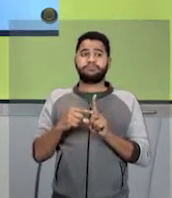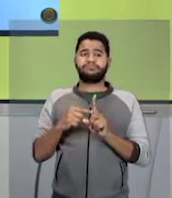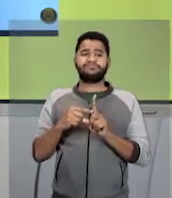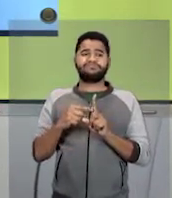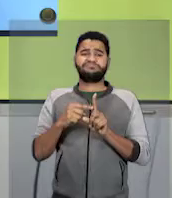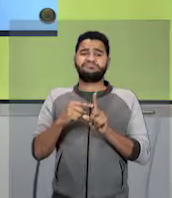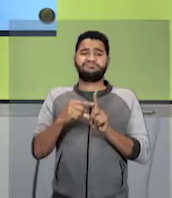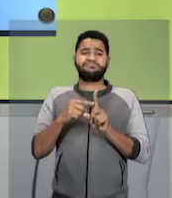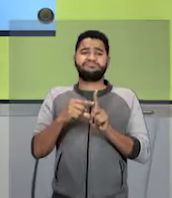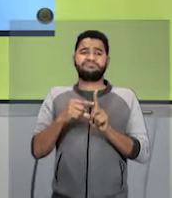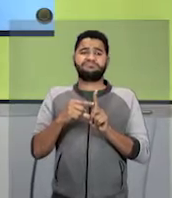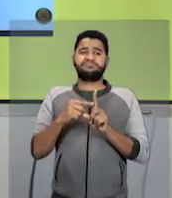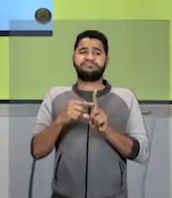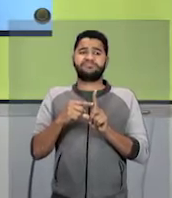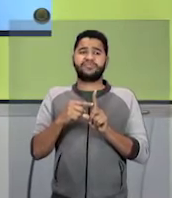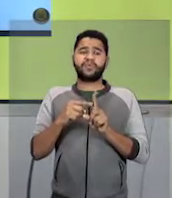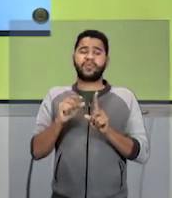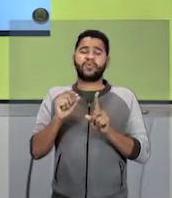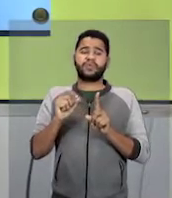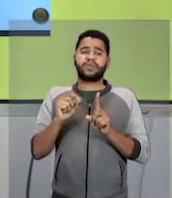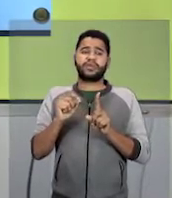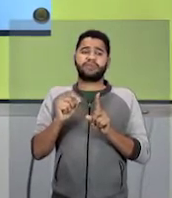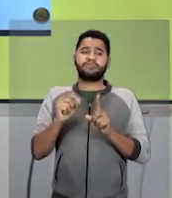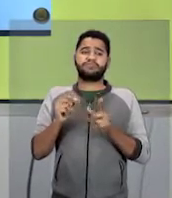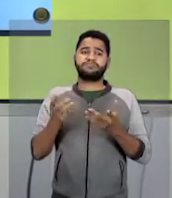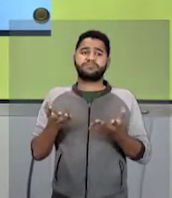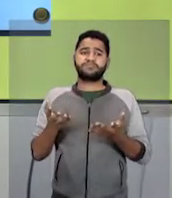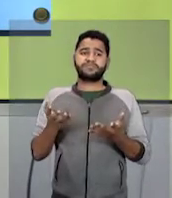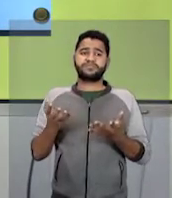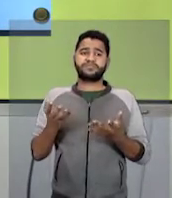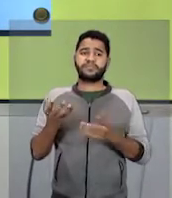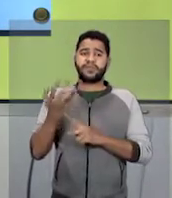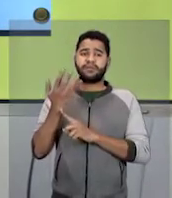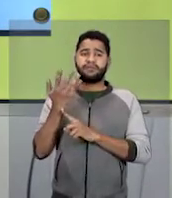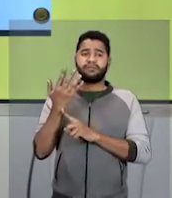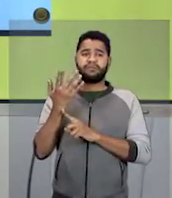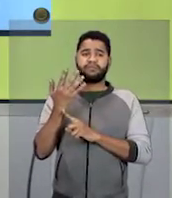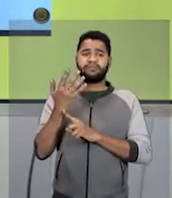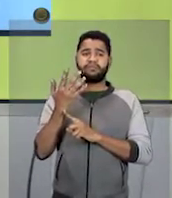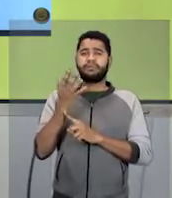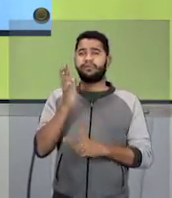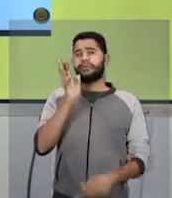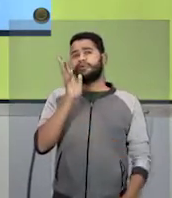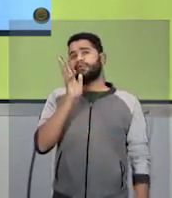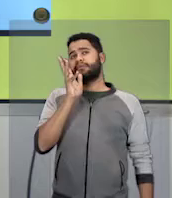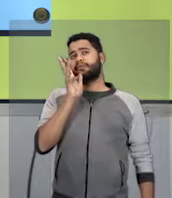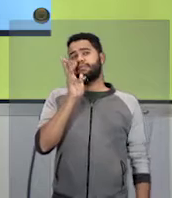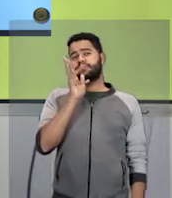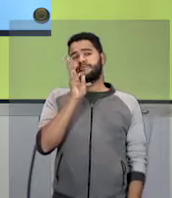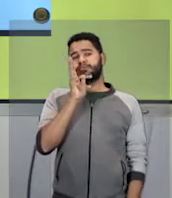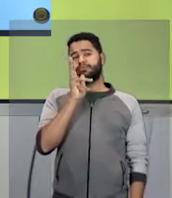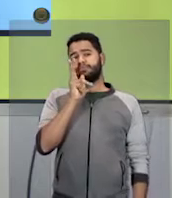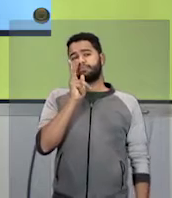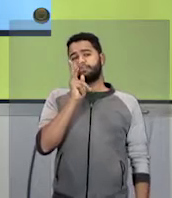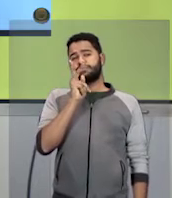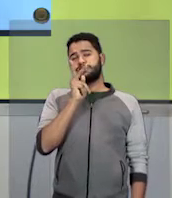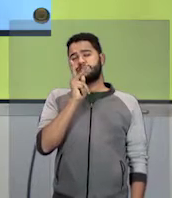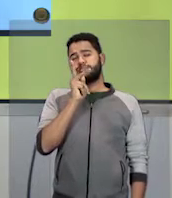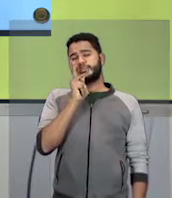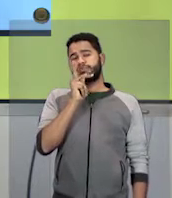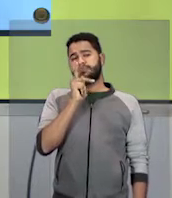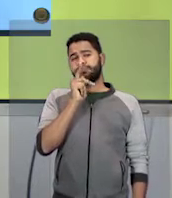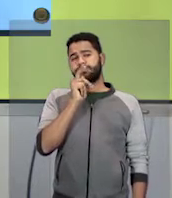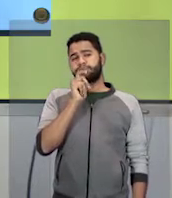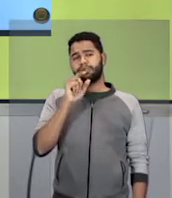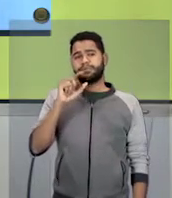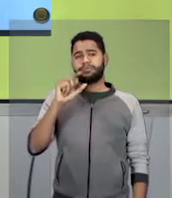ser tão alta, o que vai fazer com que aquela vela demore bastante ou até um pouco mais